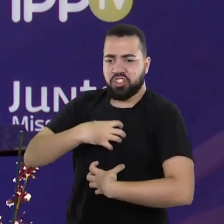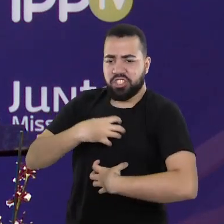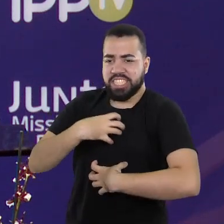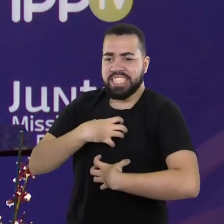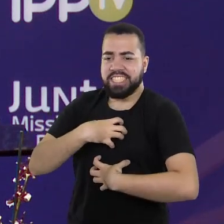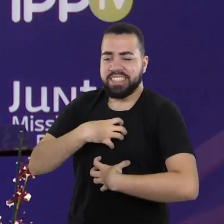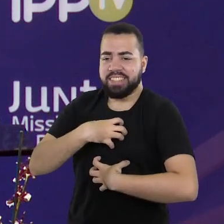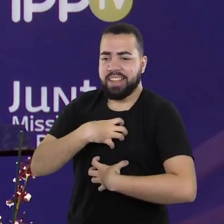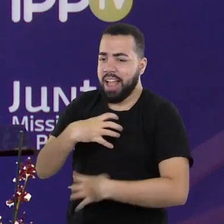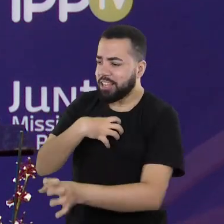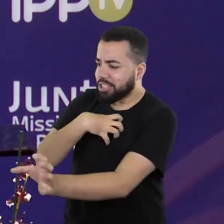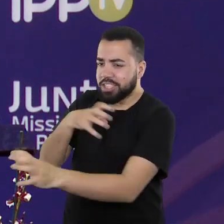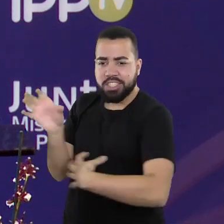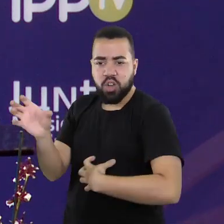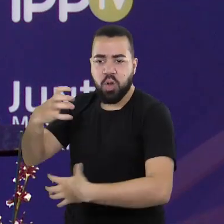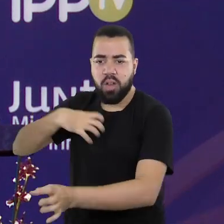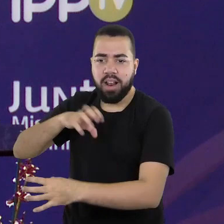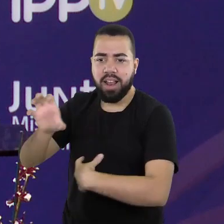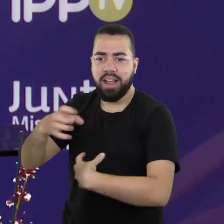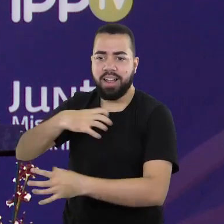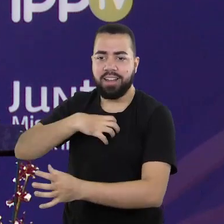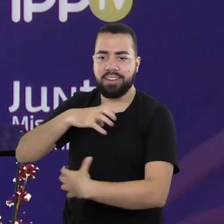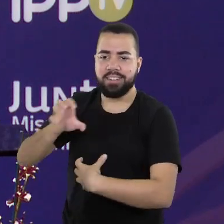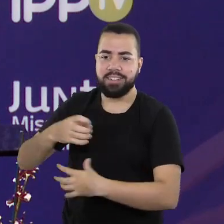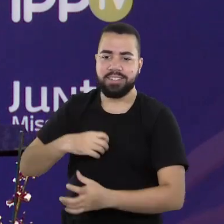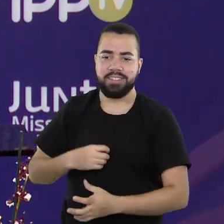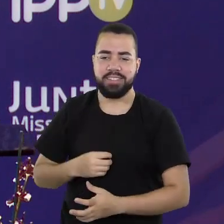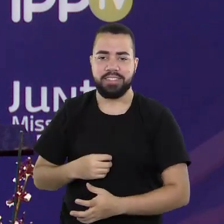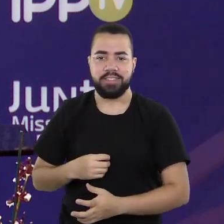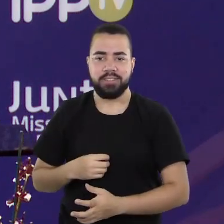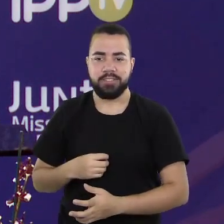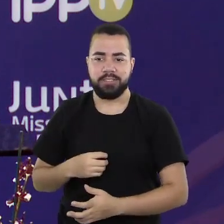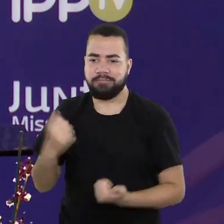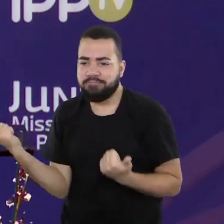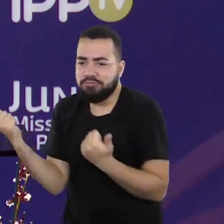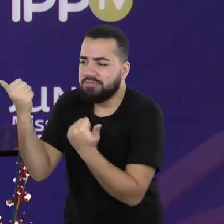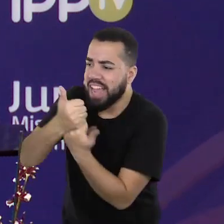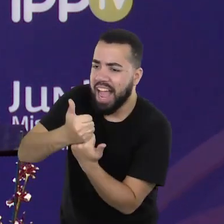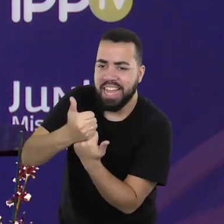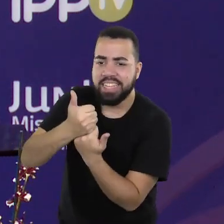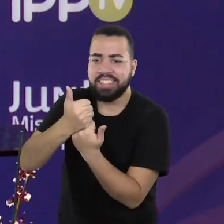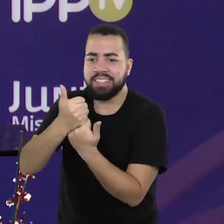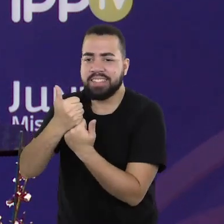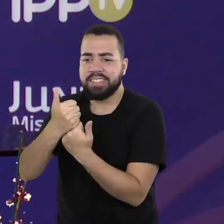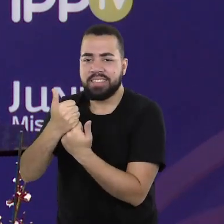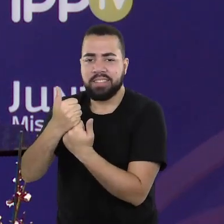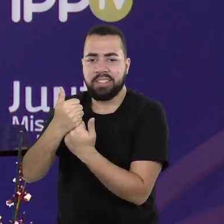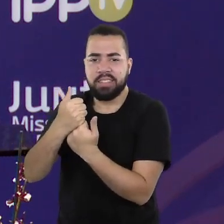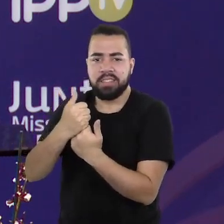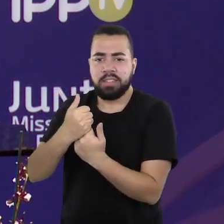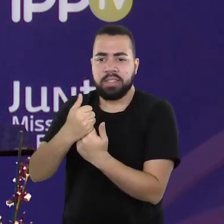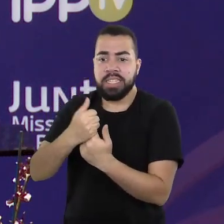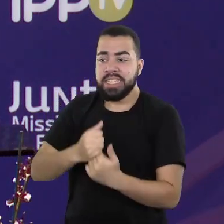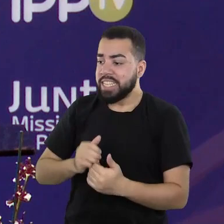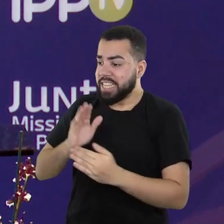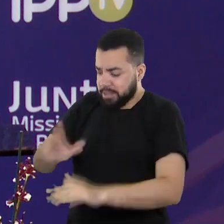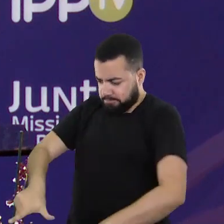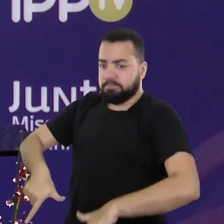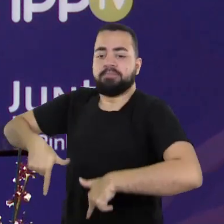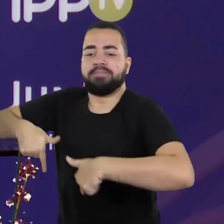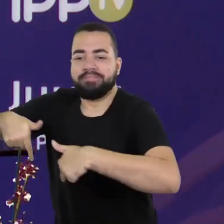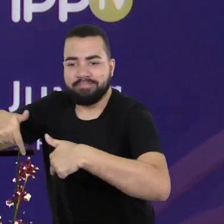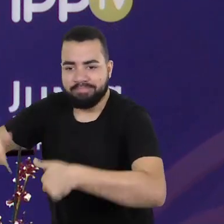me colocar no lugar do outro, na situação do outro, na condição do outro, e fazer alguma coisa pelo